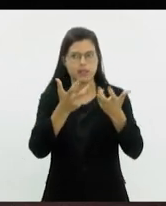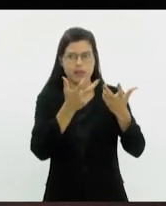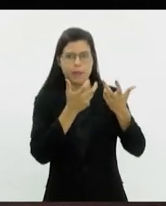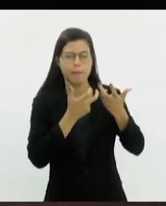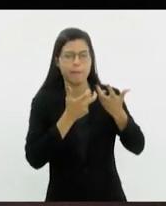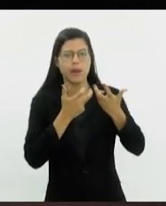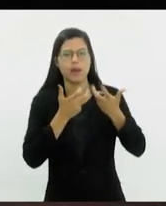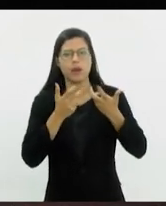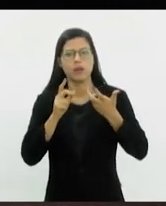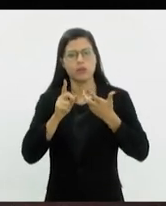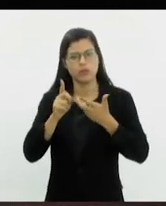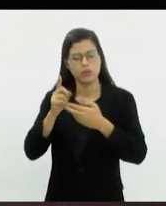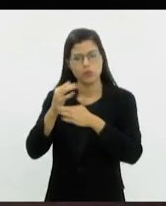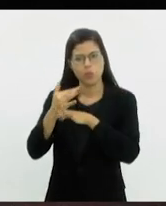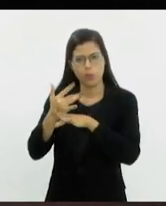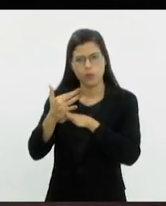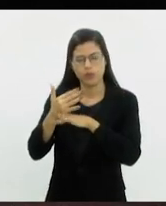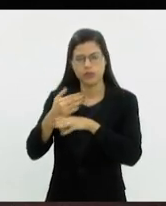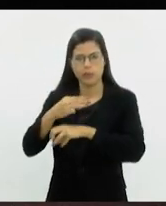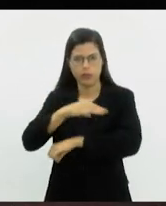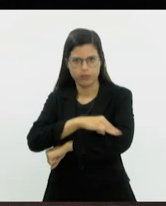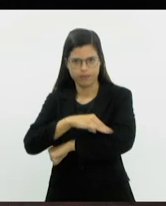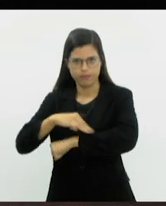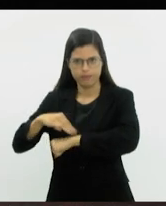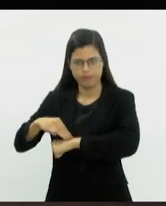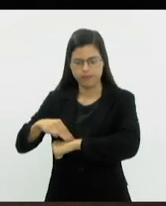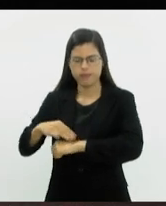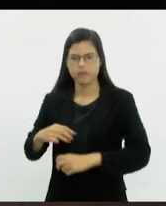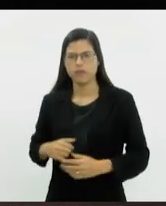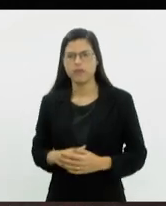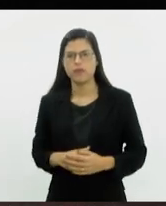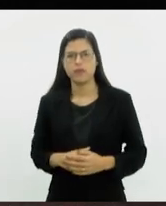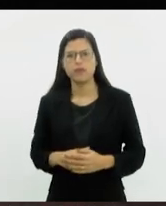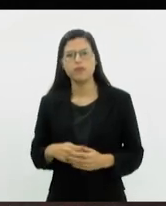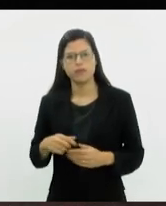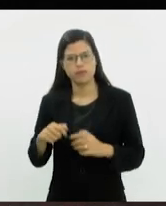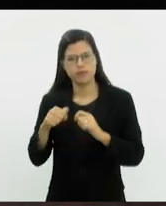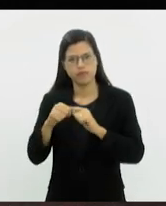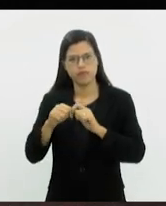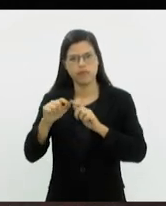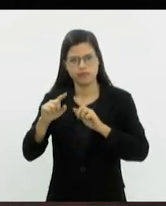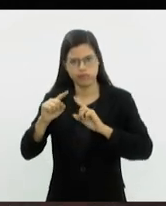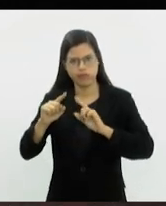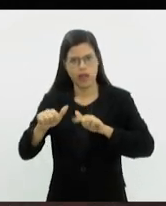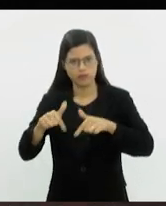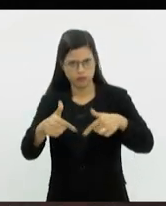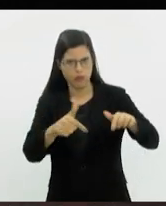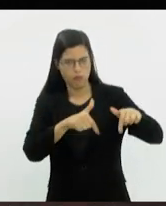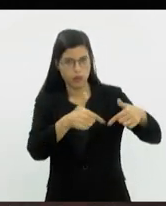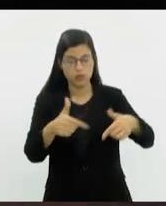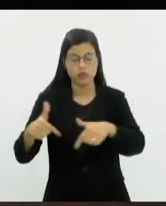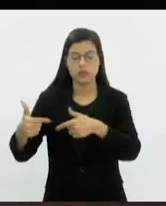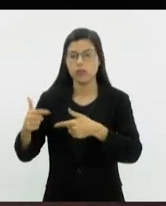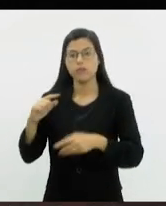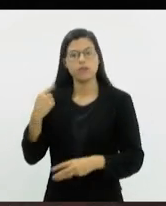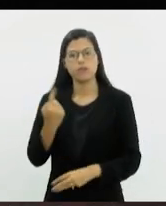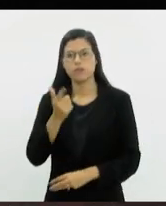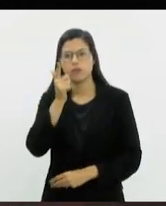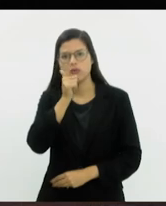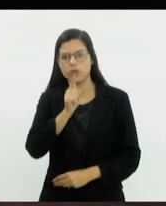nosso município, no município de Macaé. Realizações essas que nós